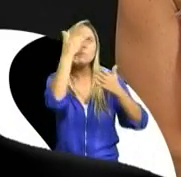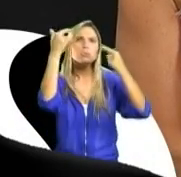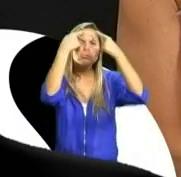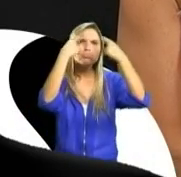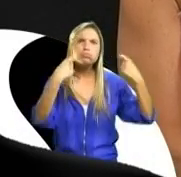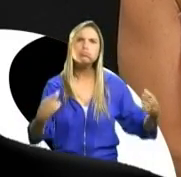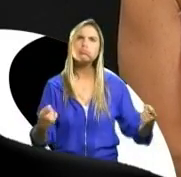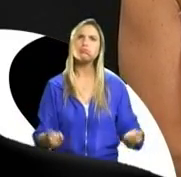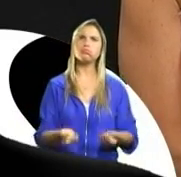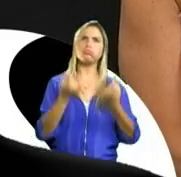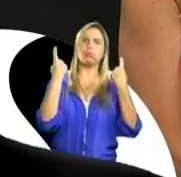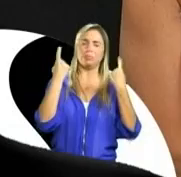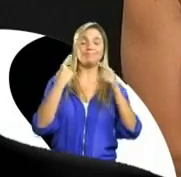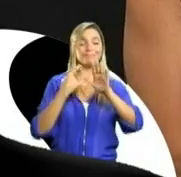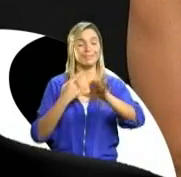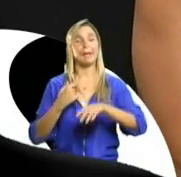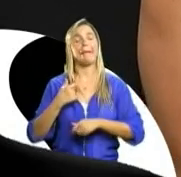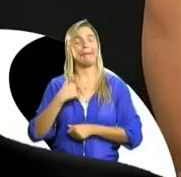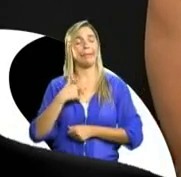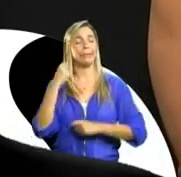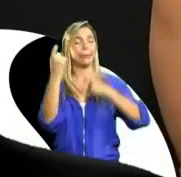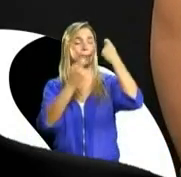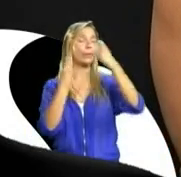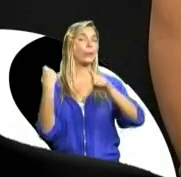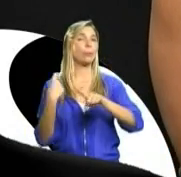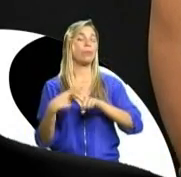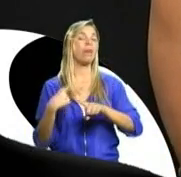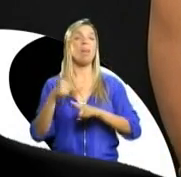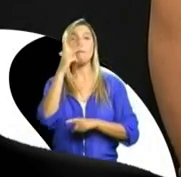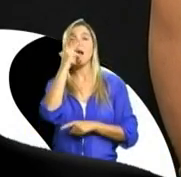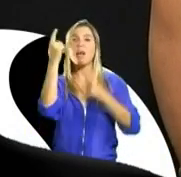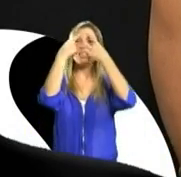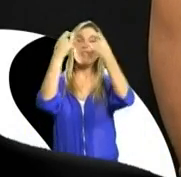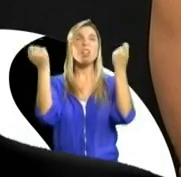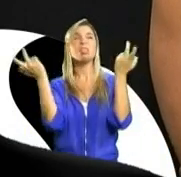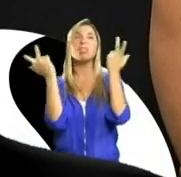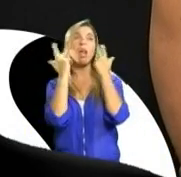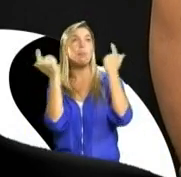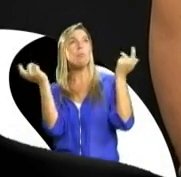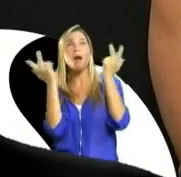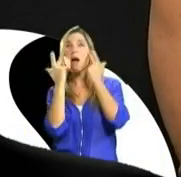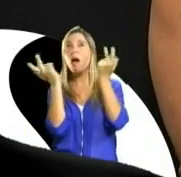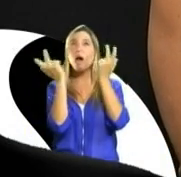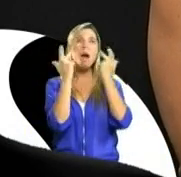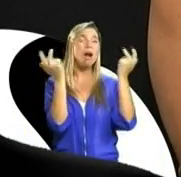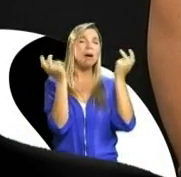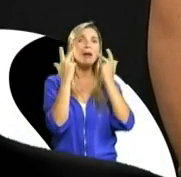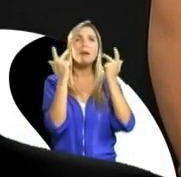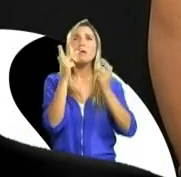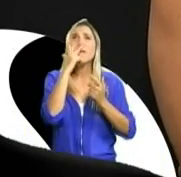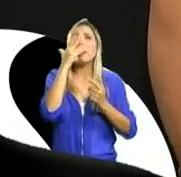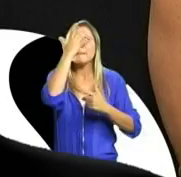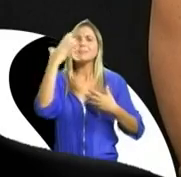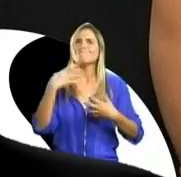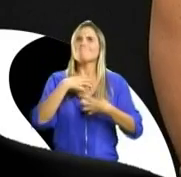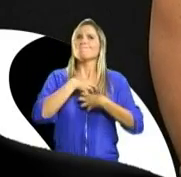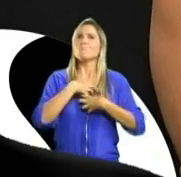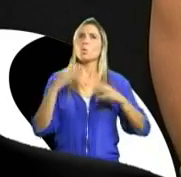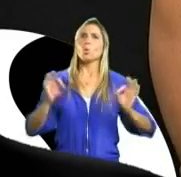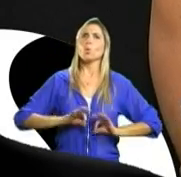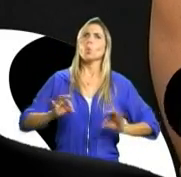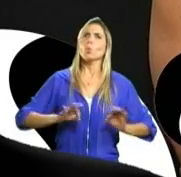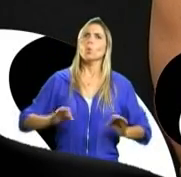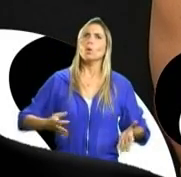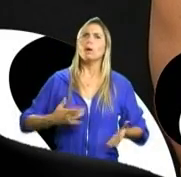a naturalização da violência. Ela não recebe o olhar crítico e o olhar reflexivo que